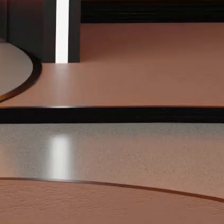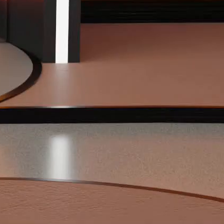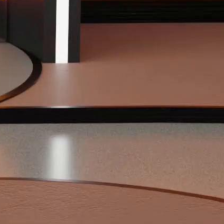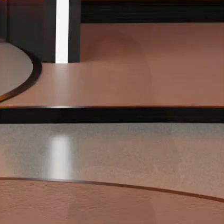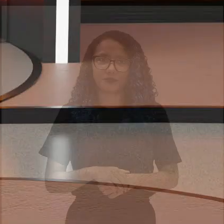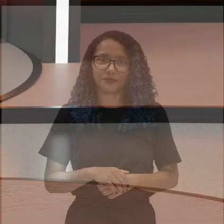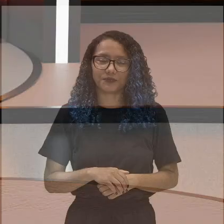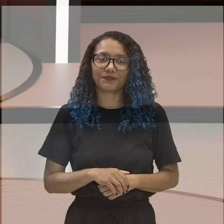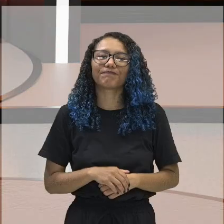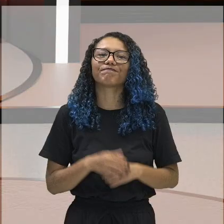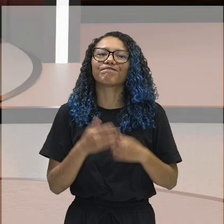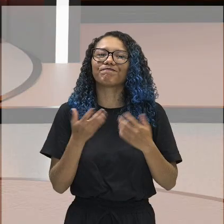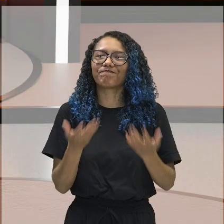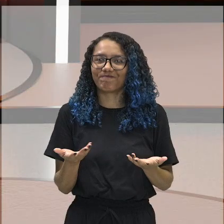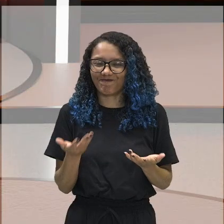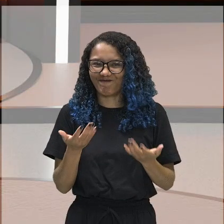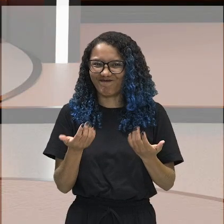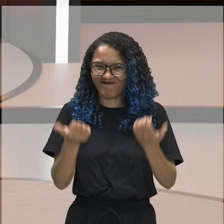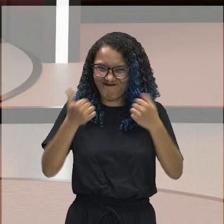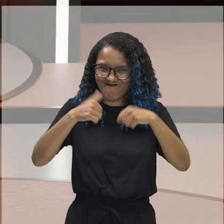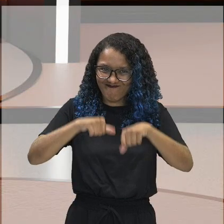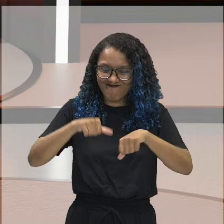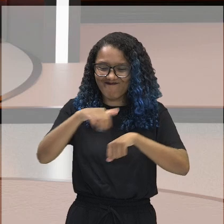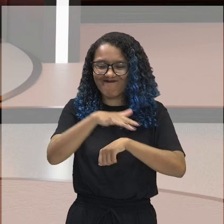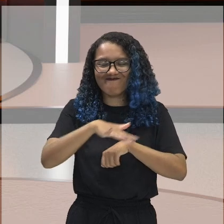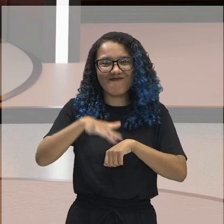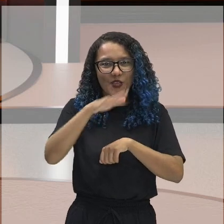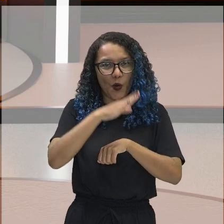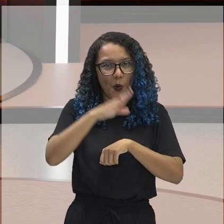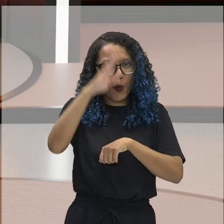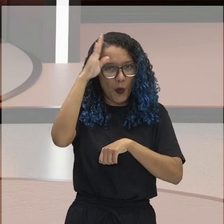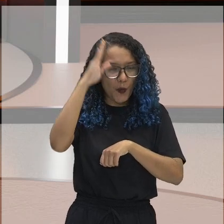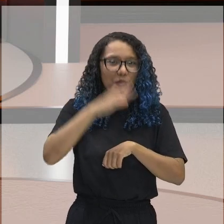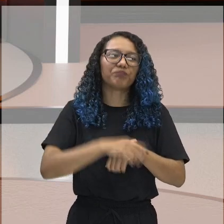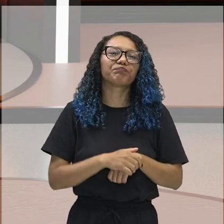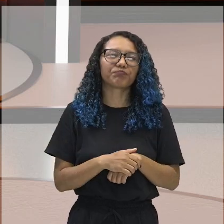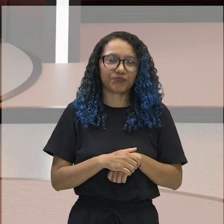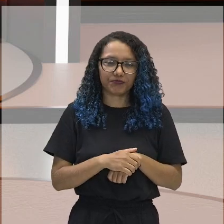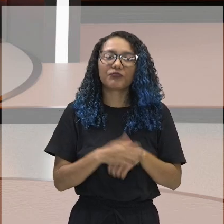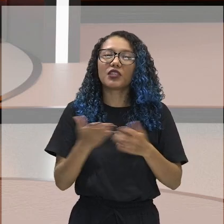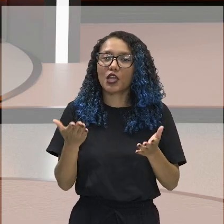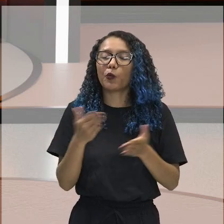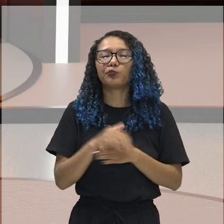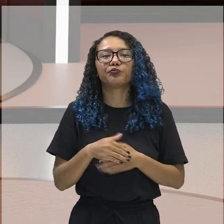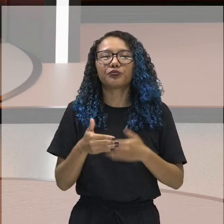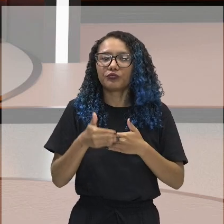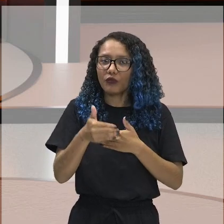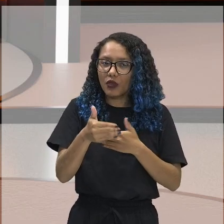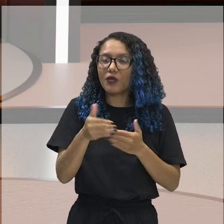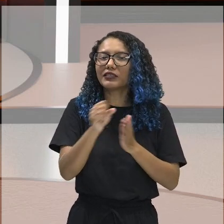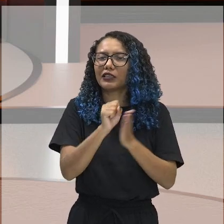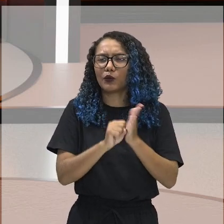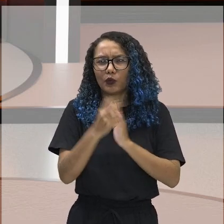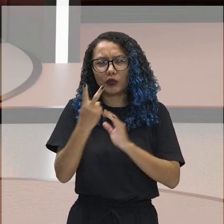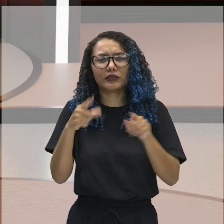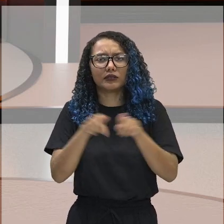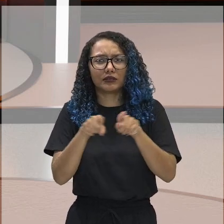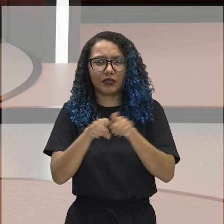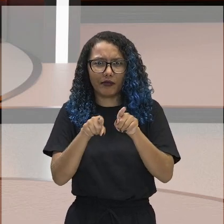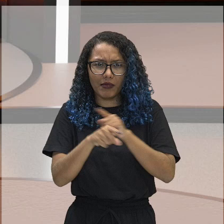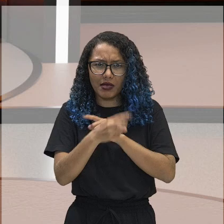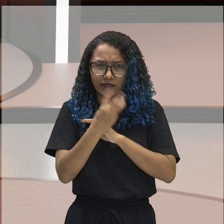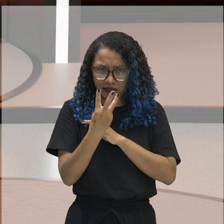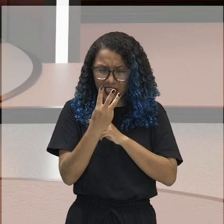A crise do mundo, então, romano. A partir, então, do século II e especialmente no século III,